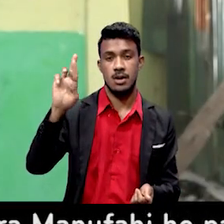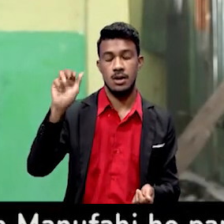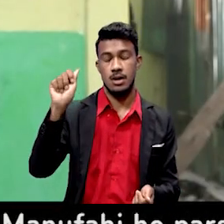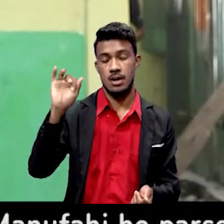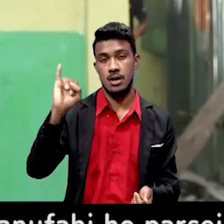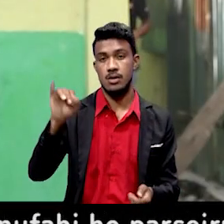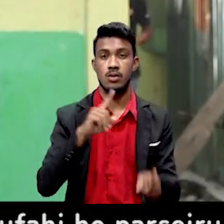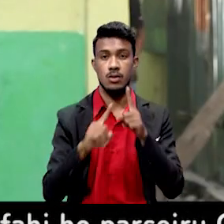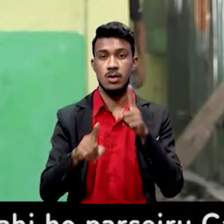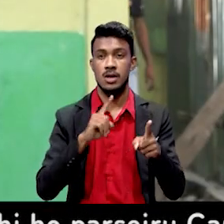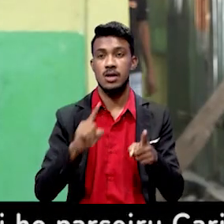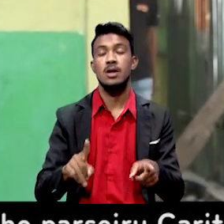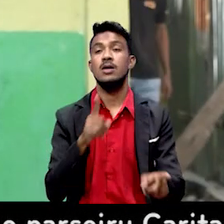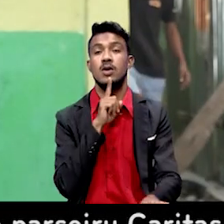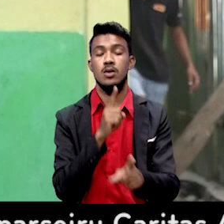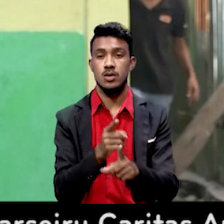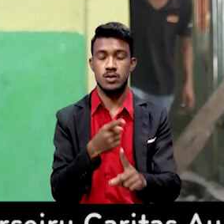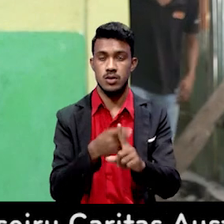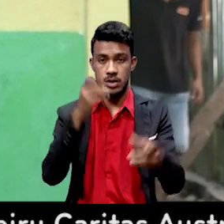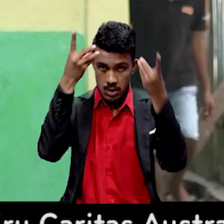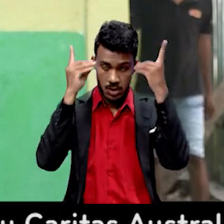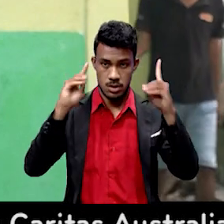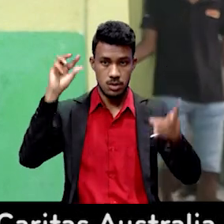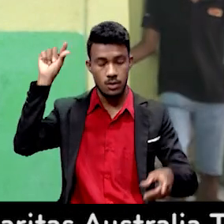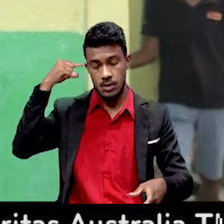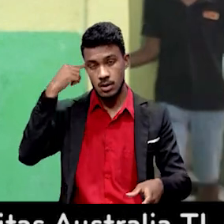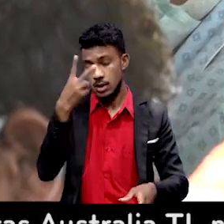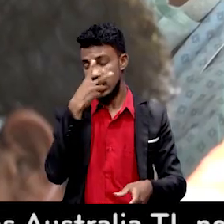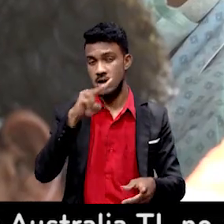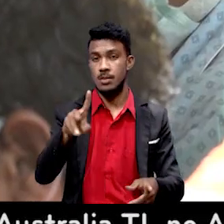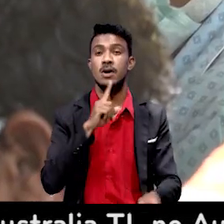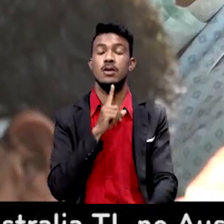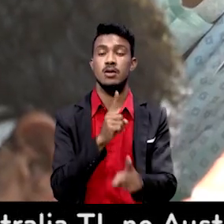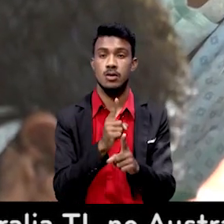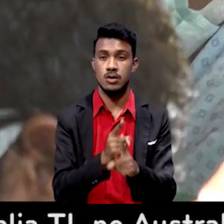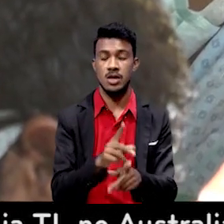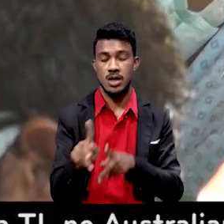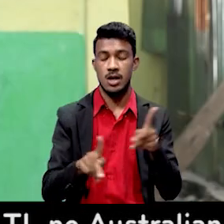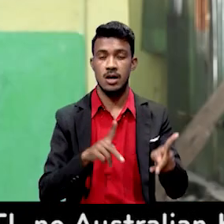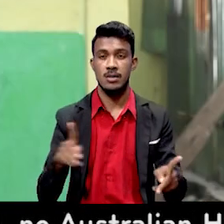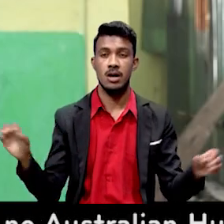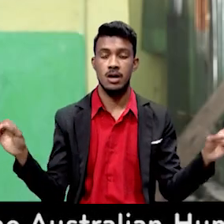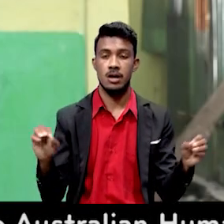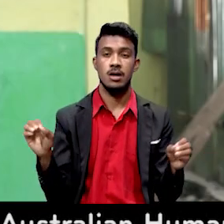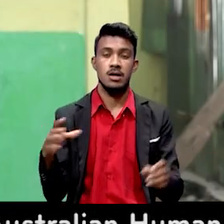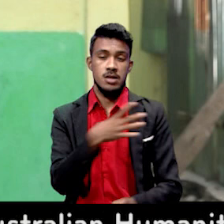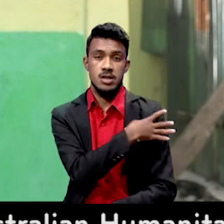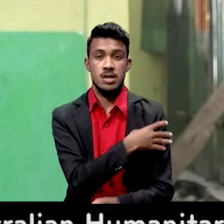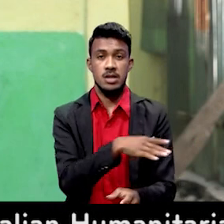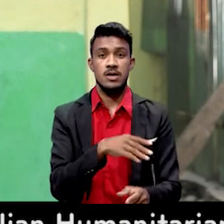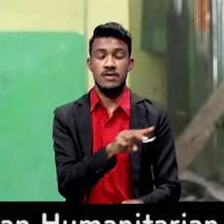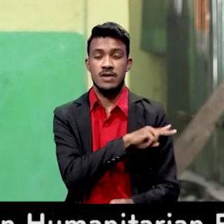parte concorda ho decisão governo niang ne tambah hare ba realidade comunidade la coisimo vacina. Tem de hare.